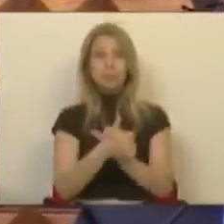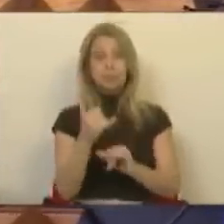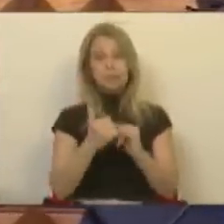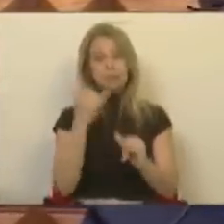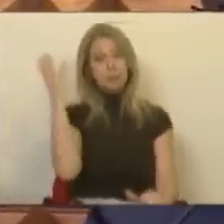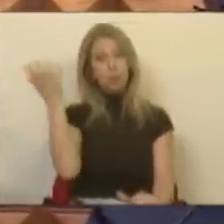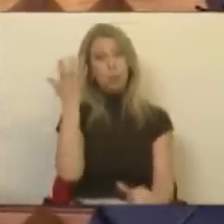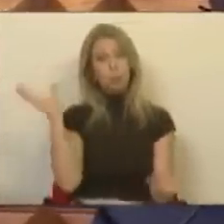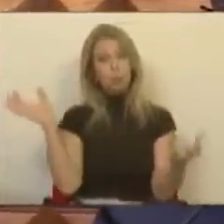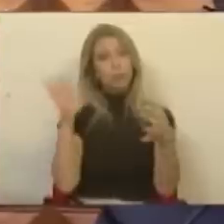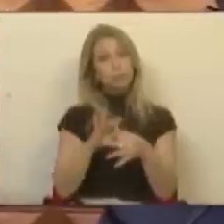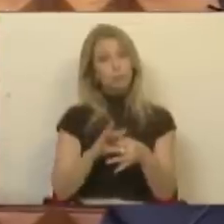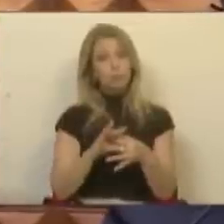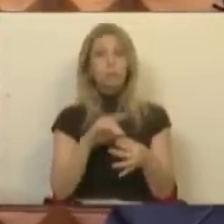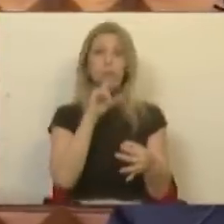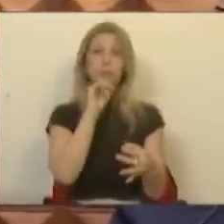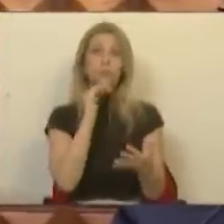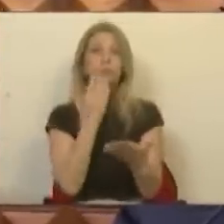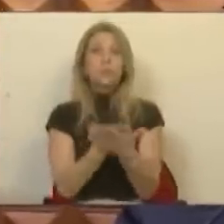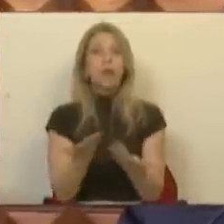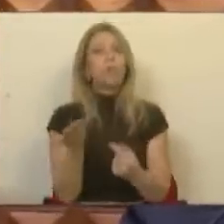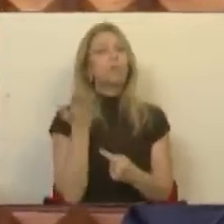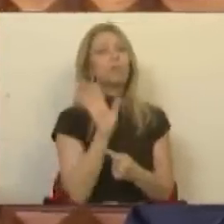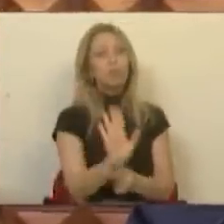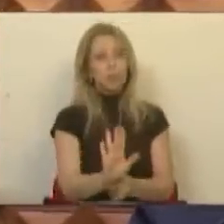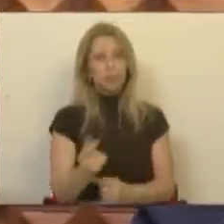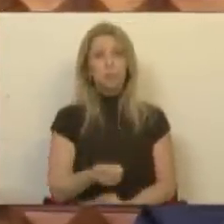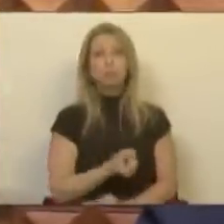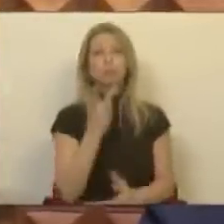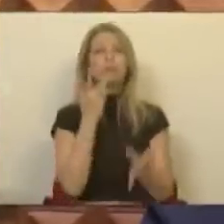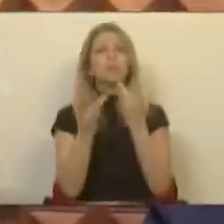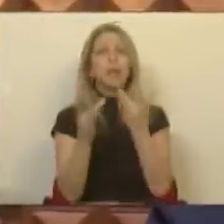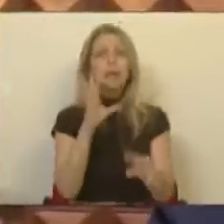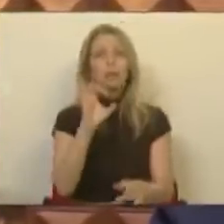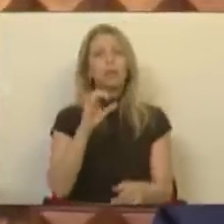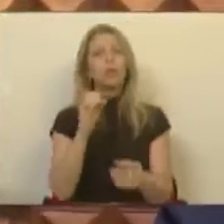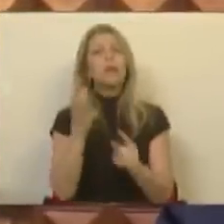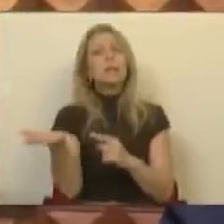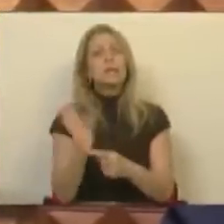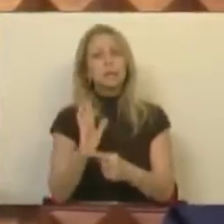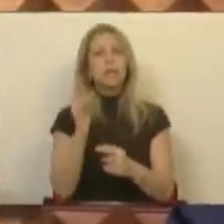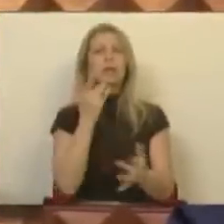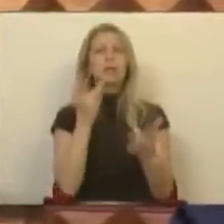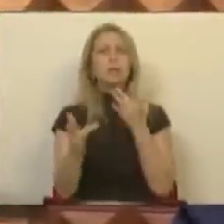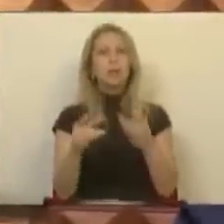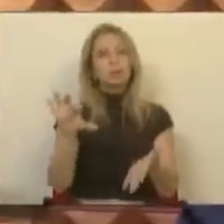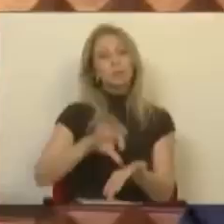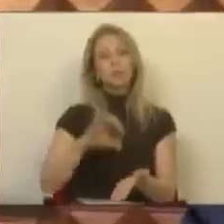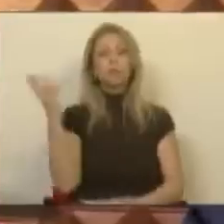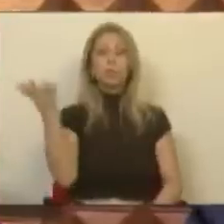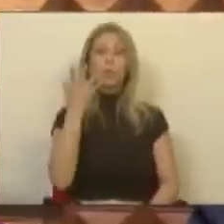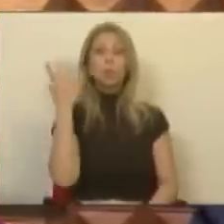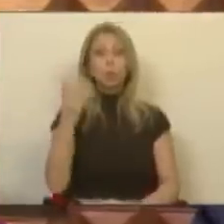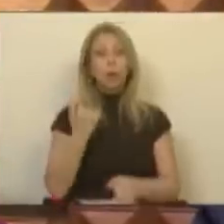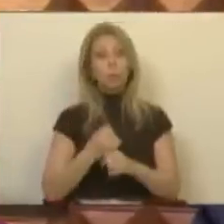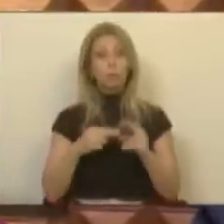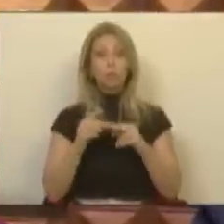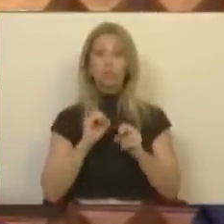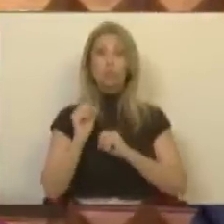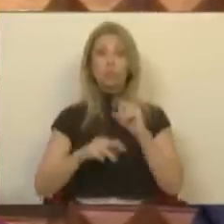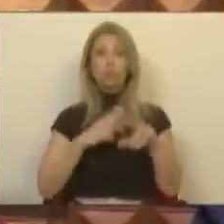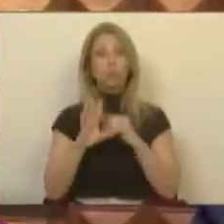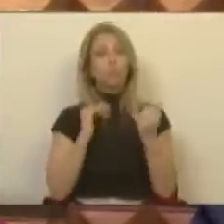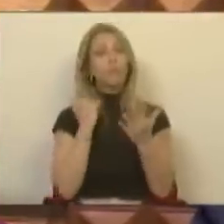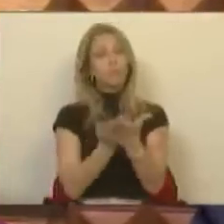que permitirá por exemplo que muitos dos nossos teatros Sine teatros e centros culturais que sejam modernizados e isto